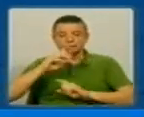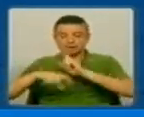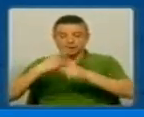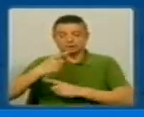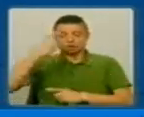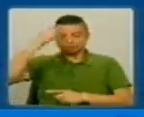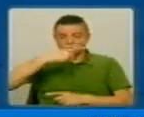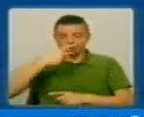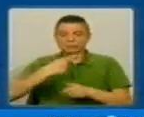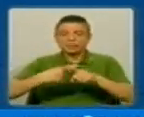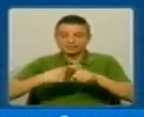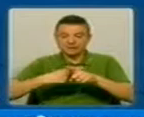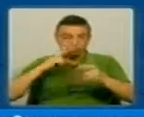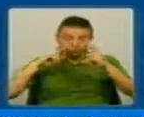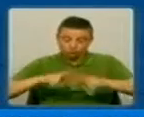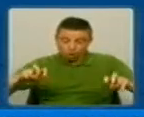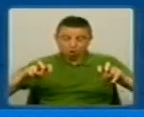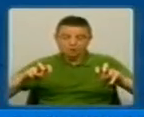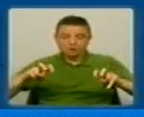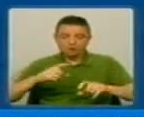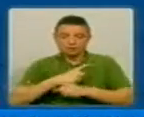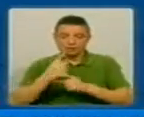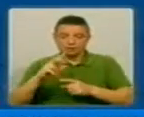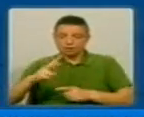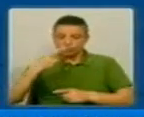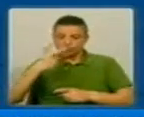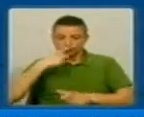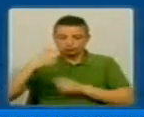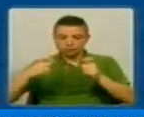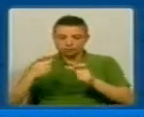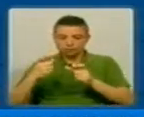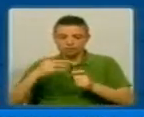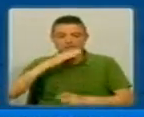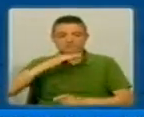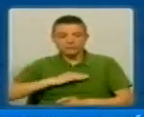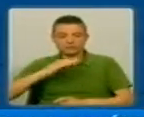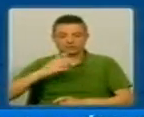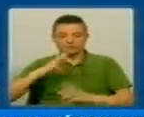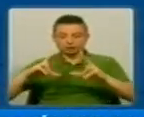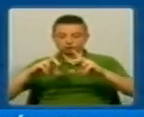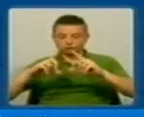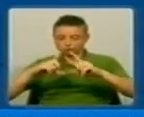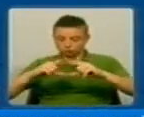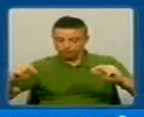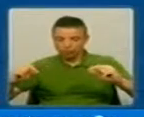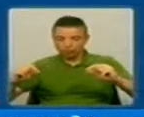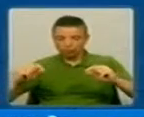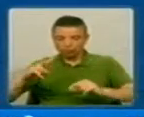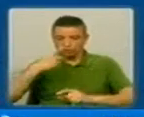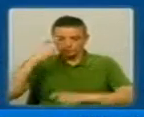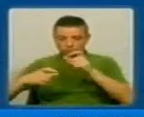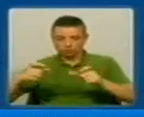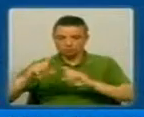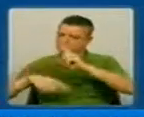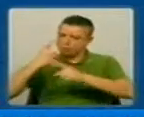por uma curiosidade. Esta descoberta foi feita por 2 astrónomos amadores japoneses. E ao contrário do que acontece em muitas